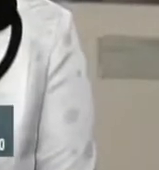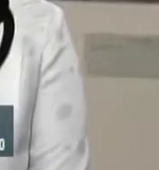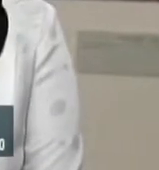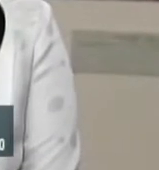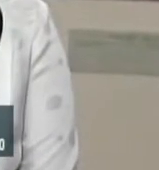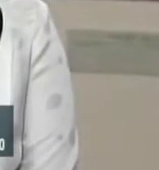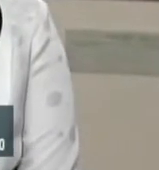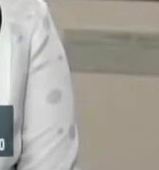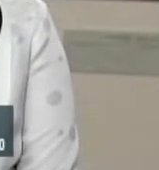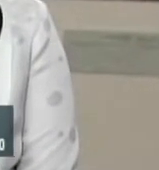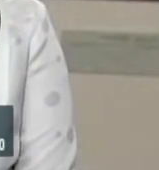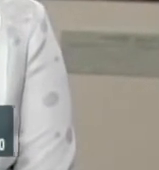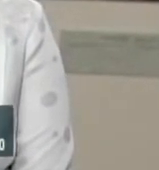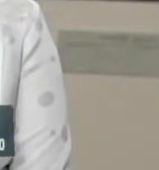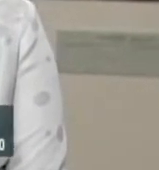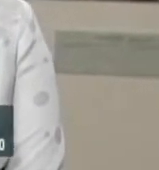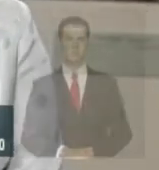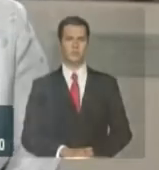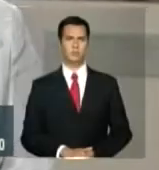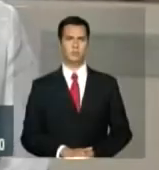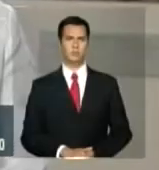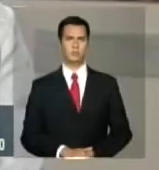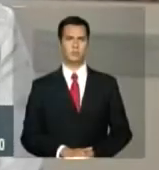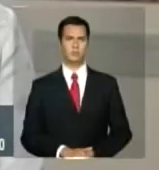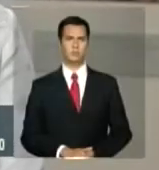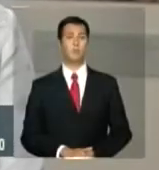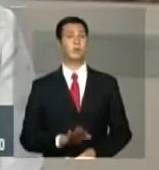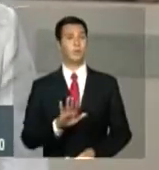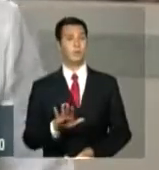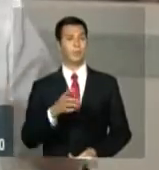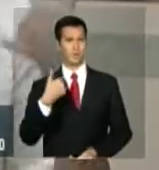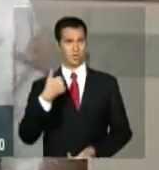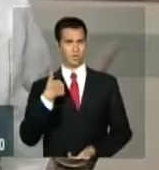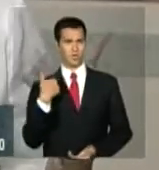era o resultado? Olha, eu estive e acompanhei